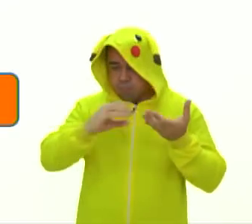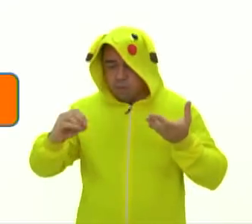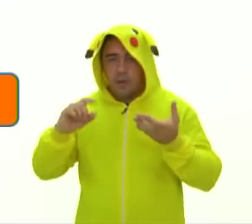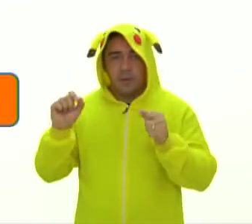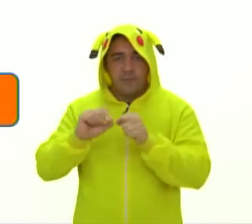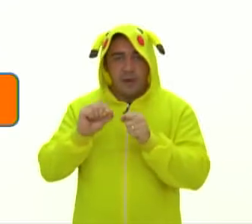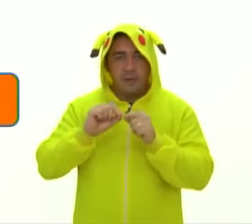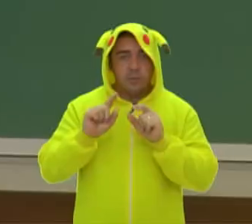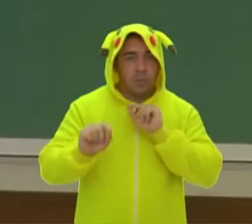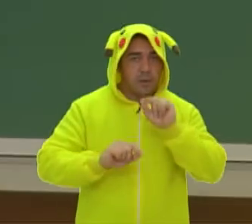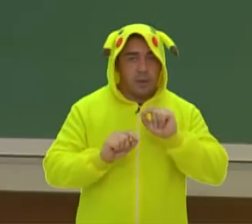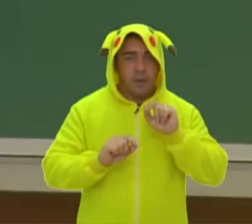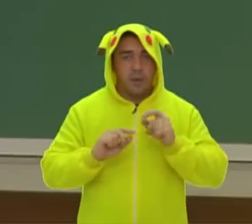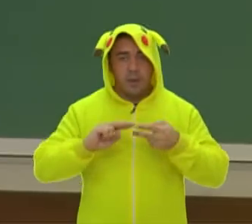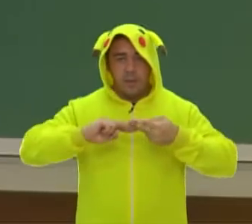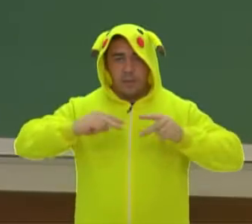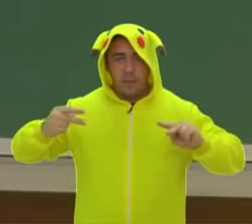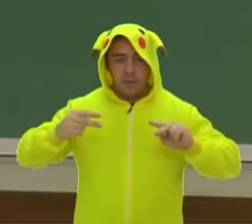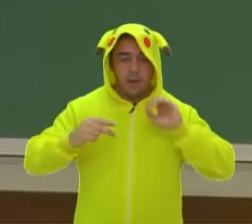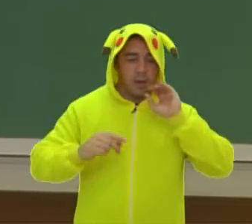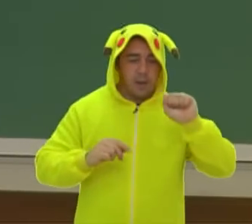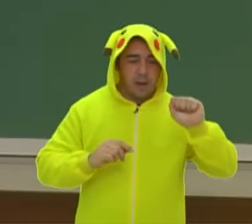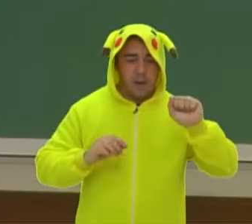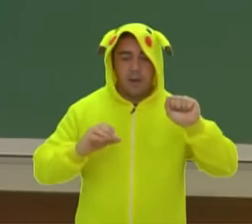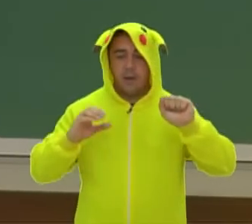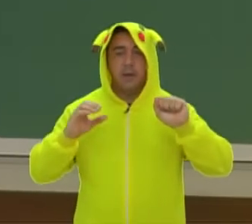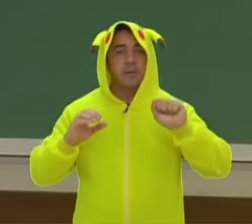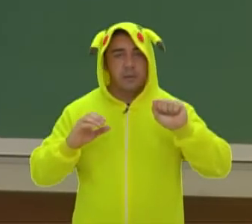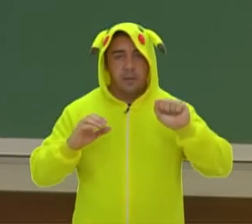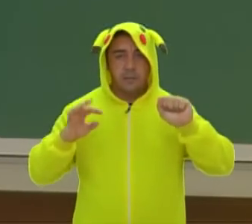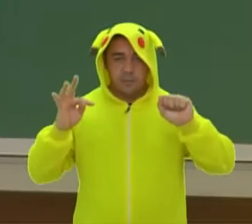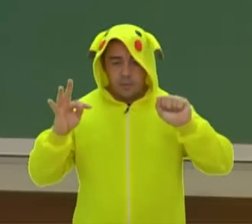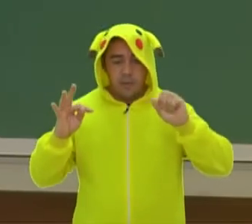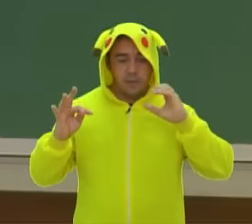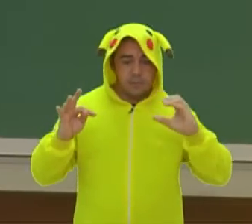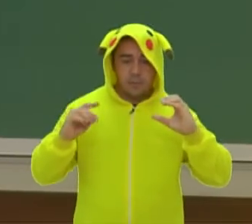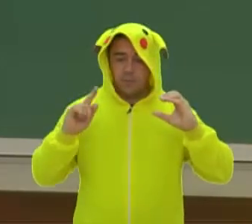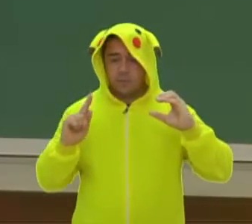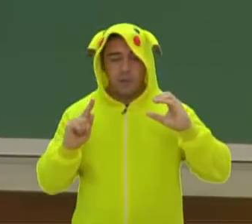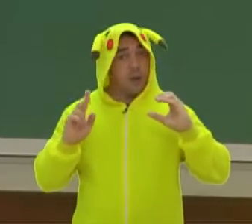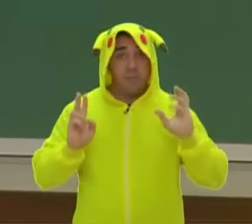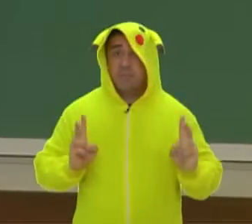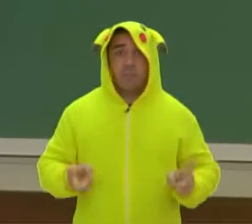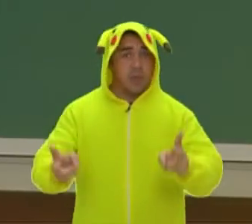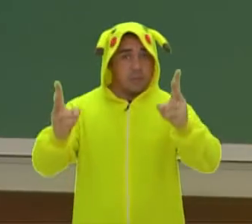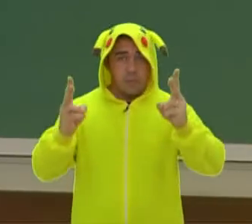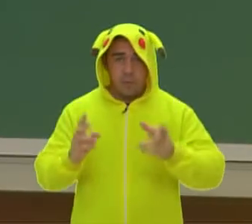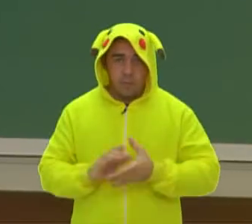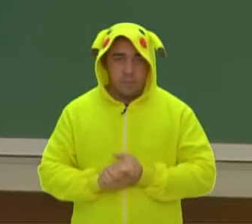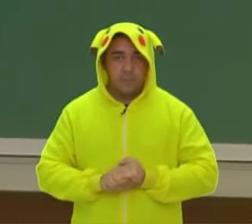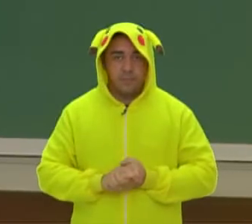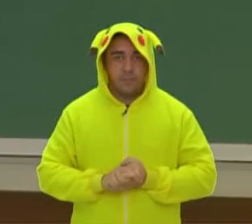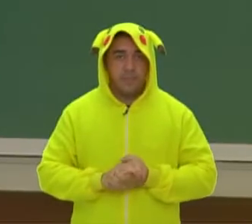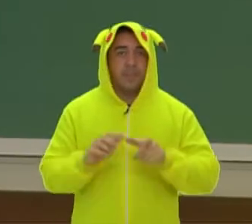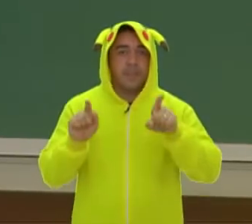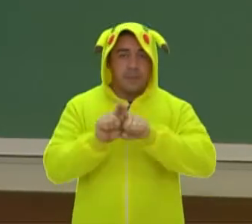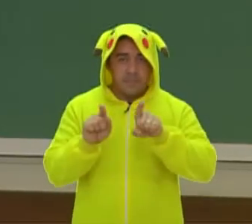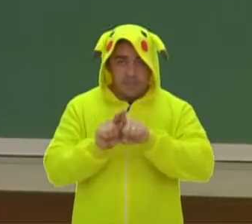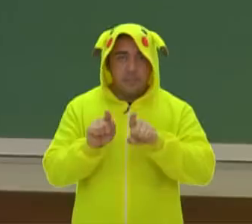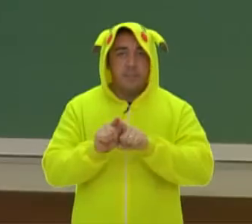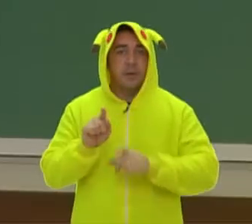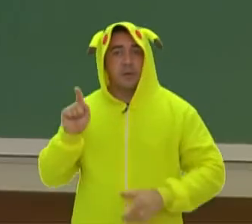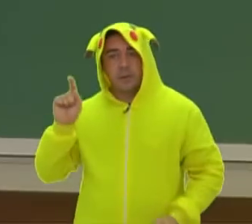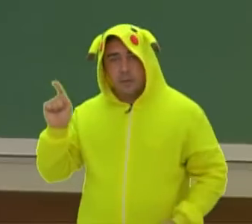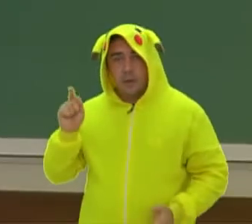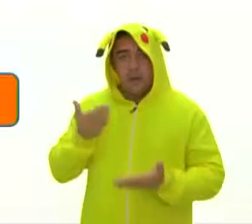DNA são as mesmas. Se a gente pegar o código genético, é o mesmo para todo mundo. Uma evidência bem importante. E ainda, a gente